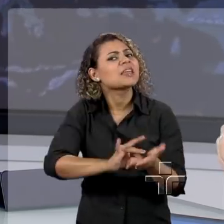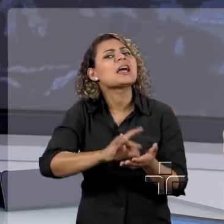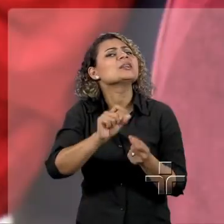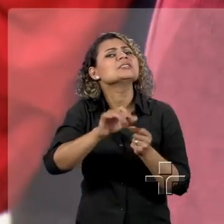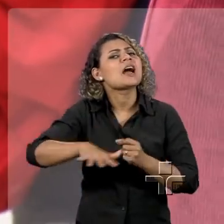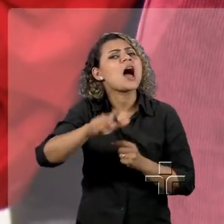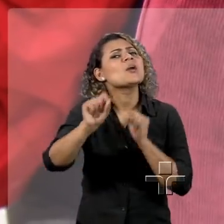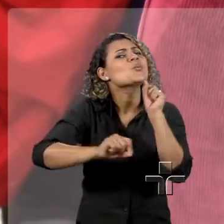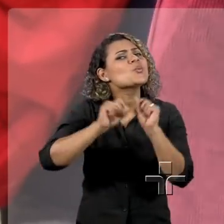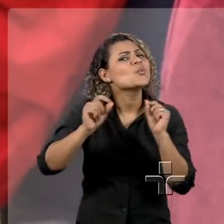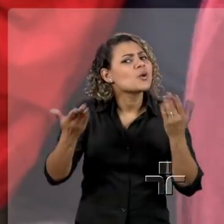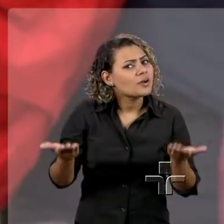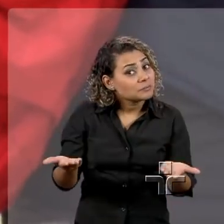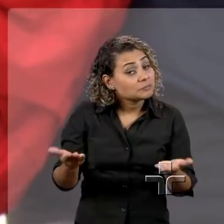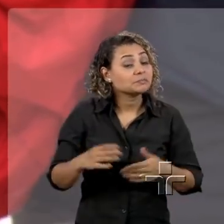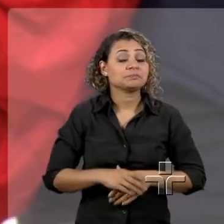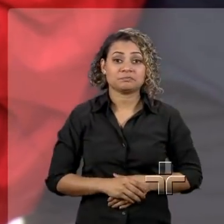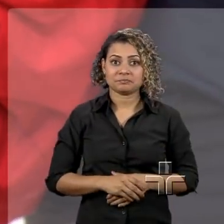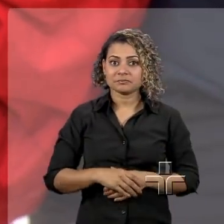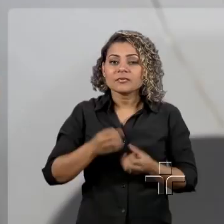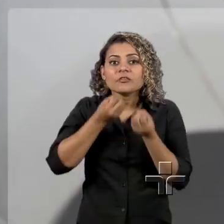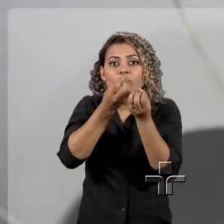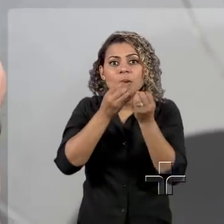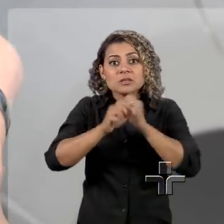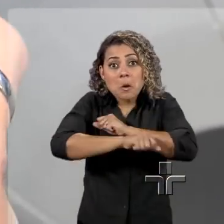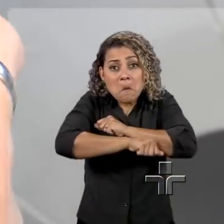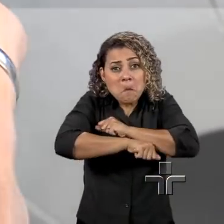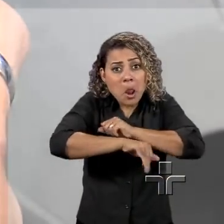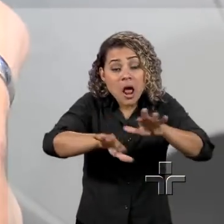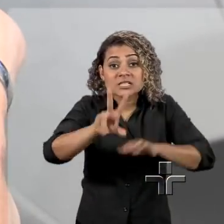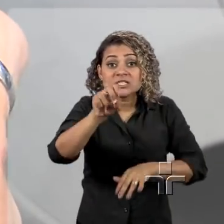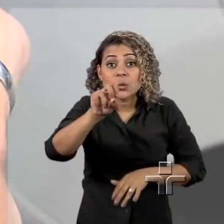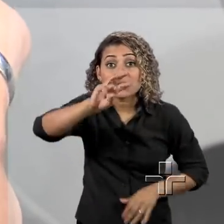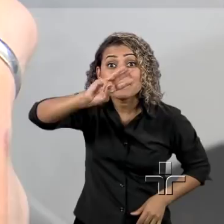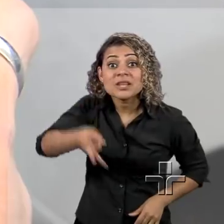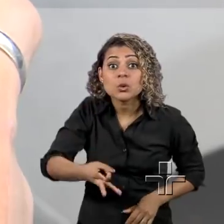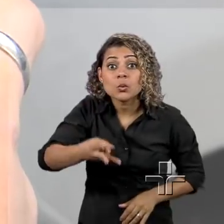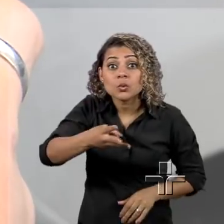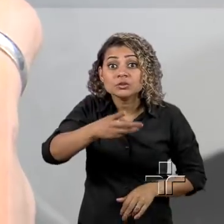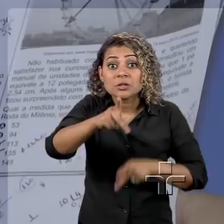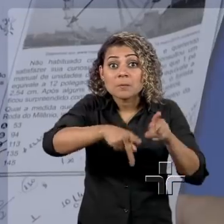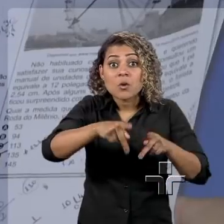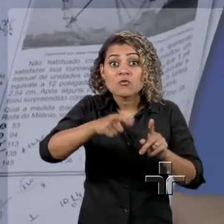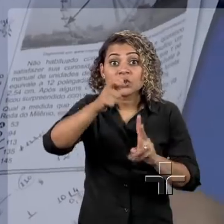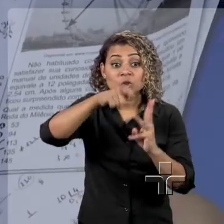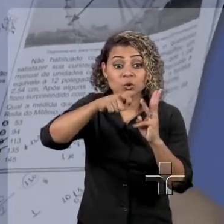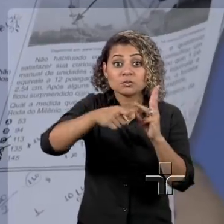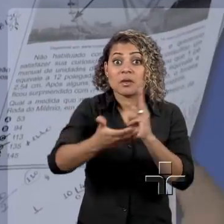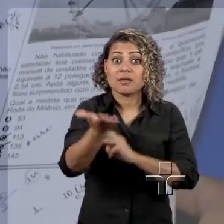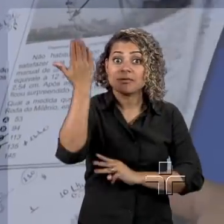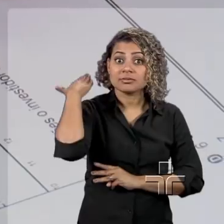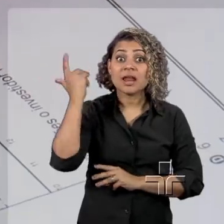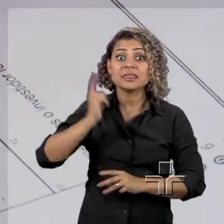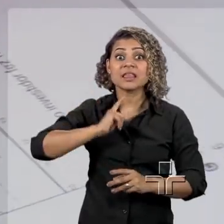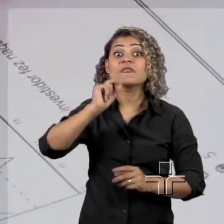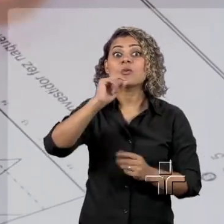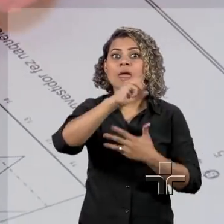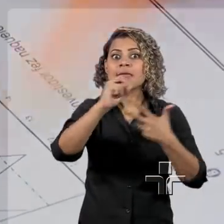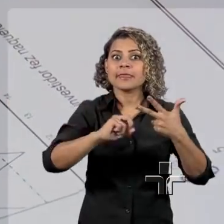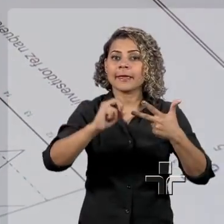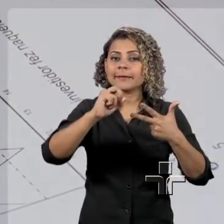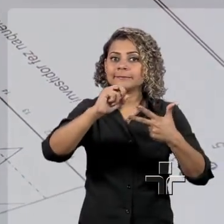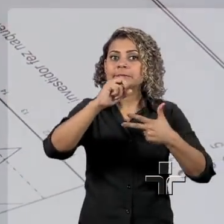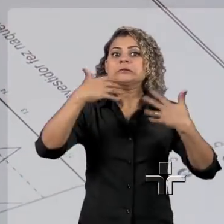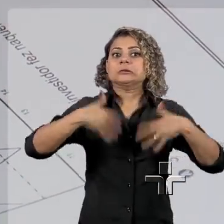universo? O vazamento de dados de 50 milhões de usuários do Facebook há 2 meses foi parar no Enem. E não foi o